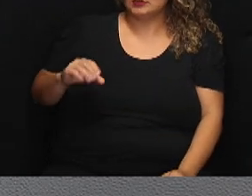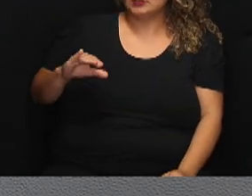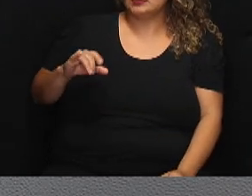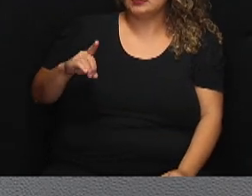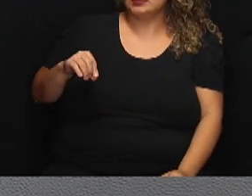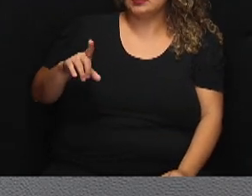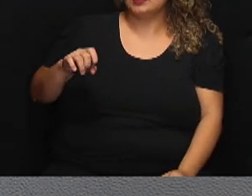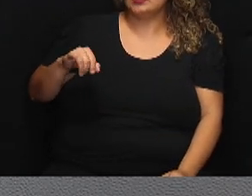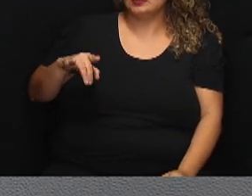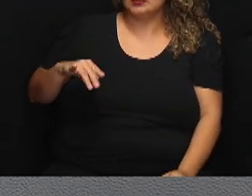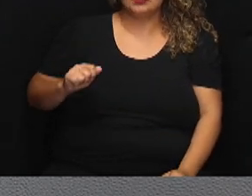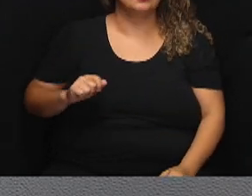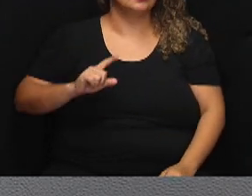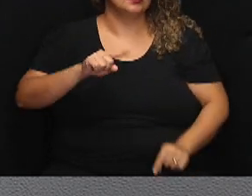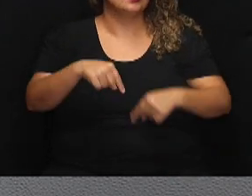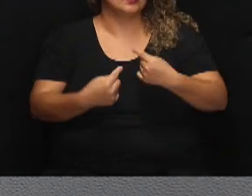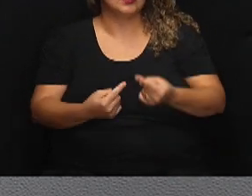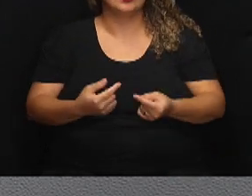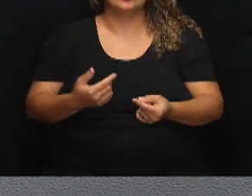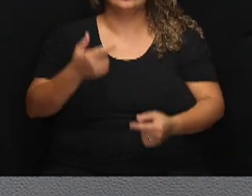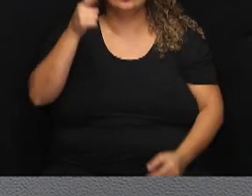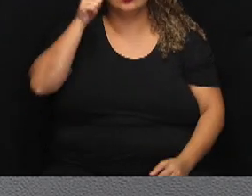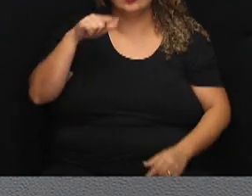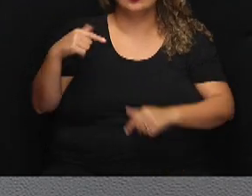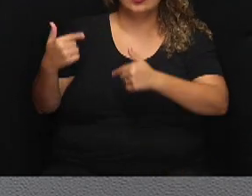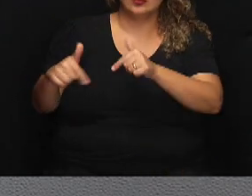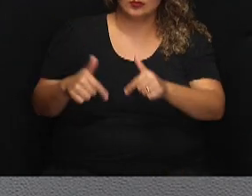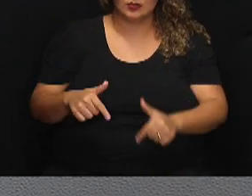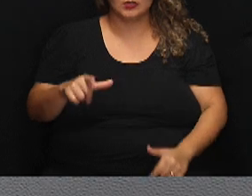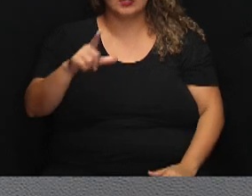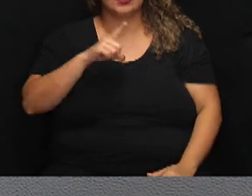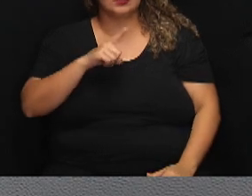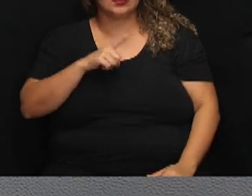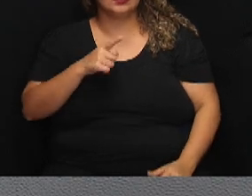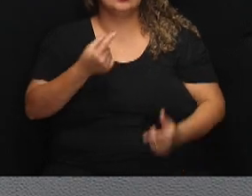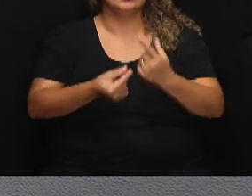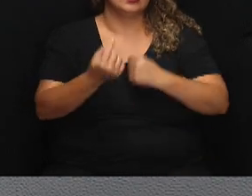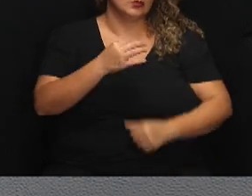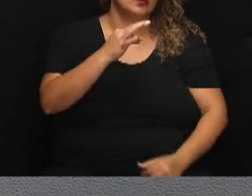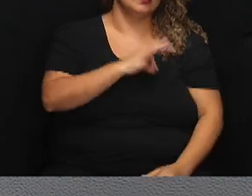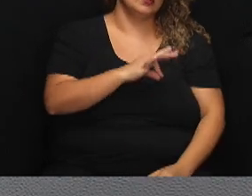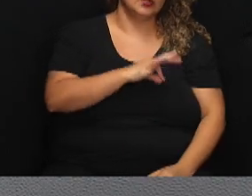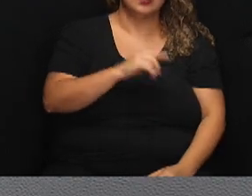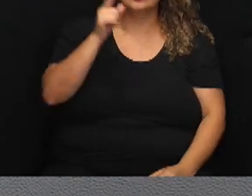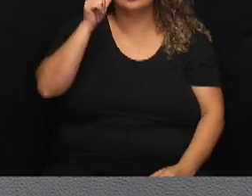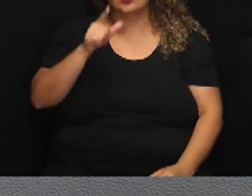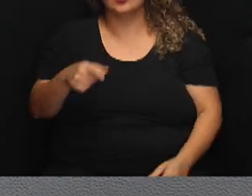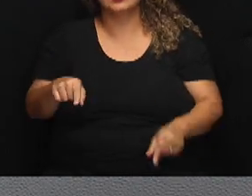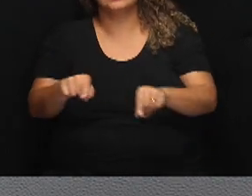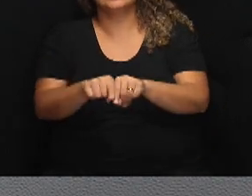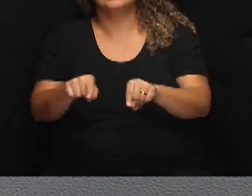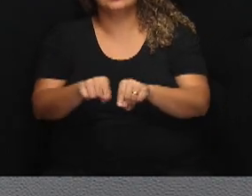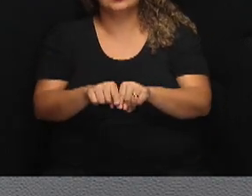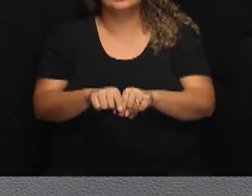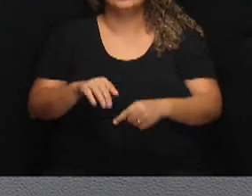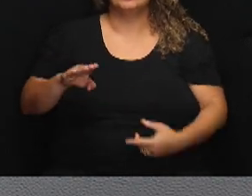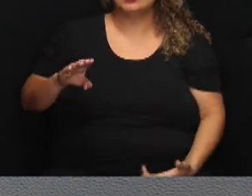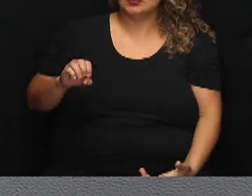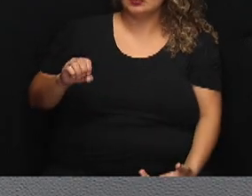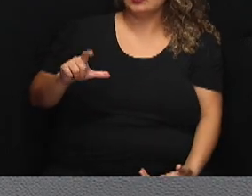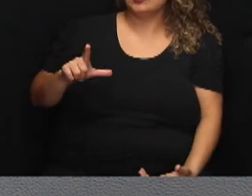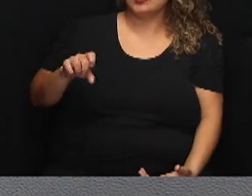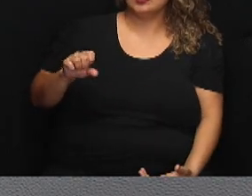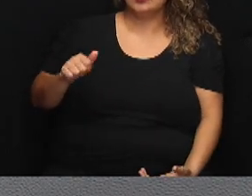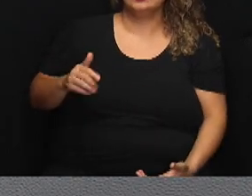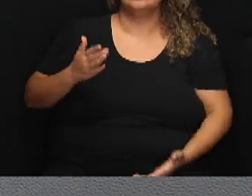né, quando ela conseguir já um emprego, conseguir já ter uma renda, que ela consiga inclusive que essa bolsa pare de ser dada e dê